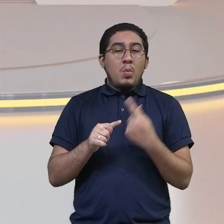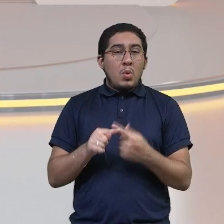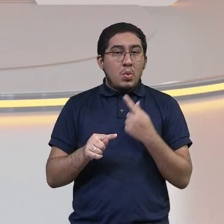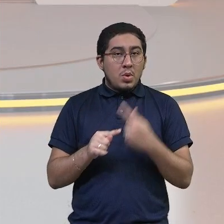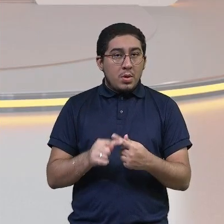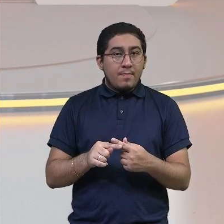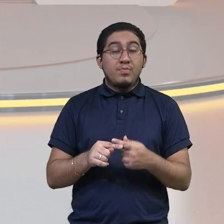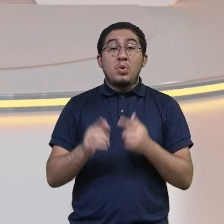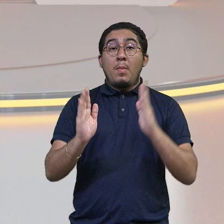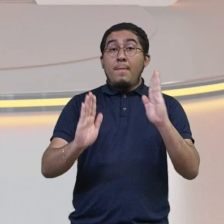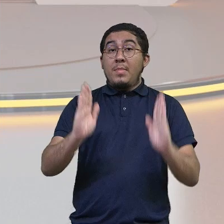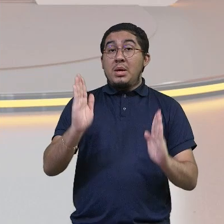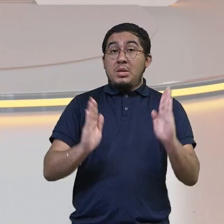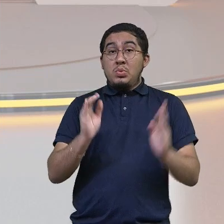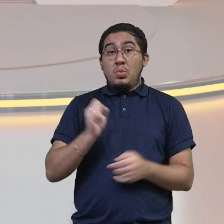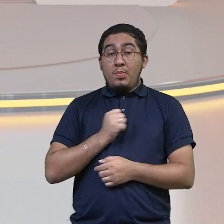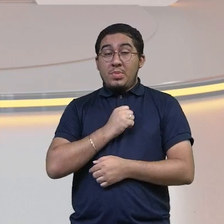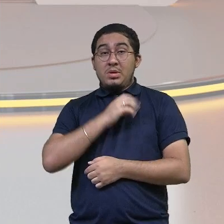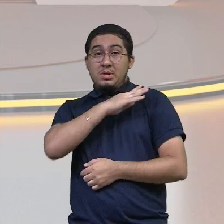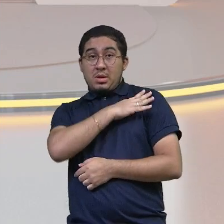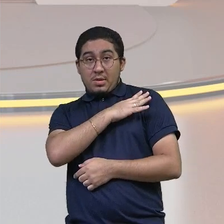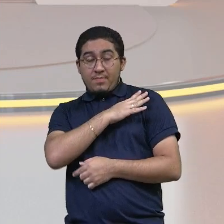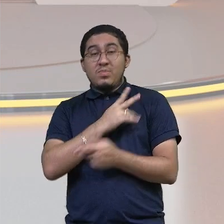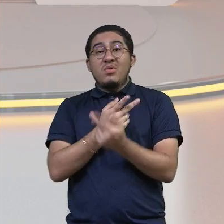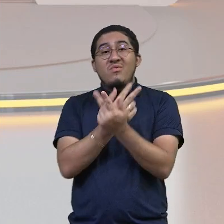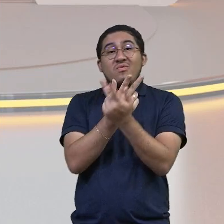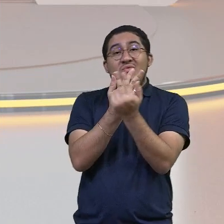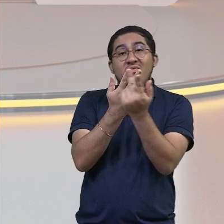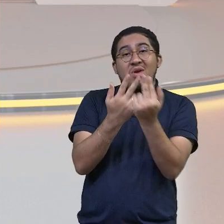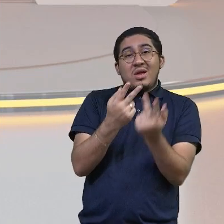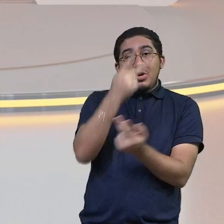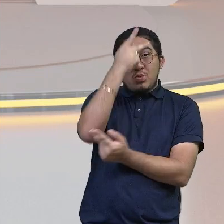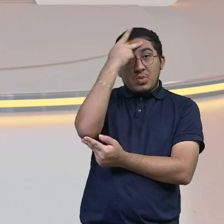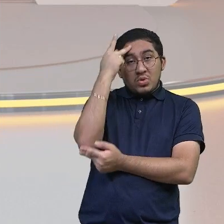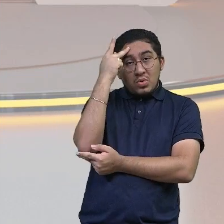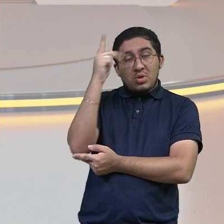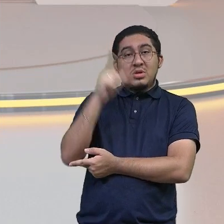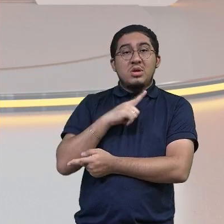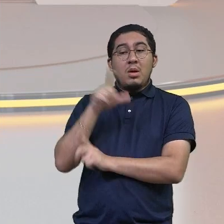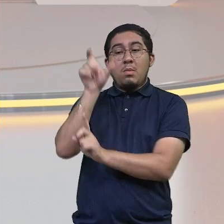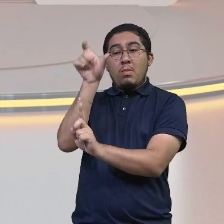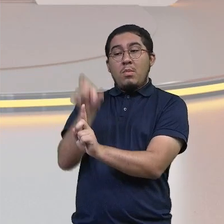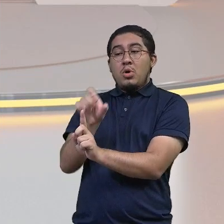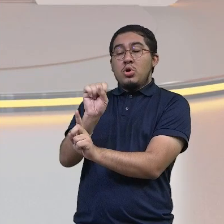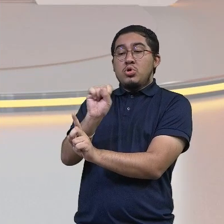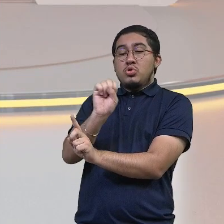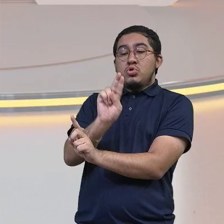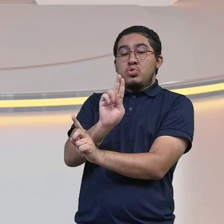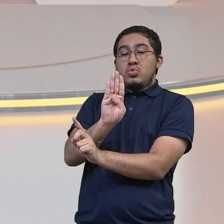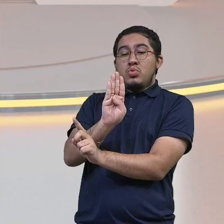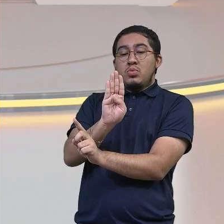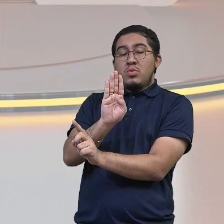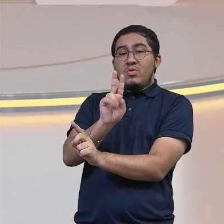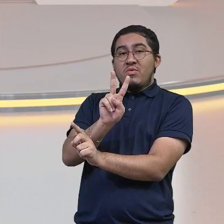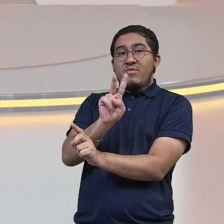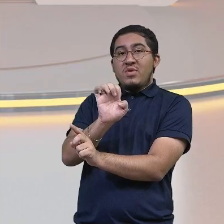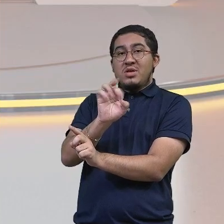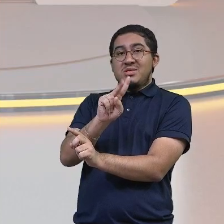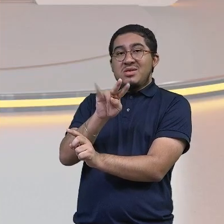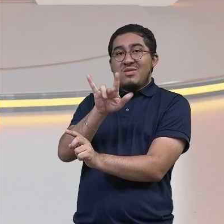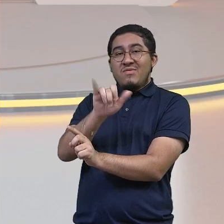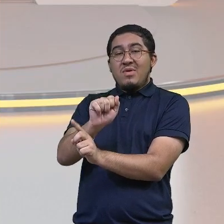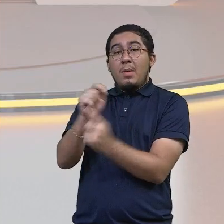período da ditadura militar, muita gente que era chamada de subversiva, ou seja, que ia contra os chamados